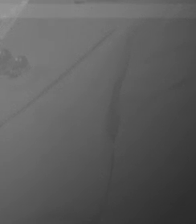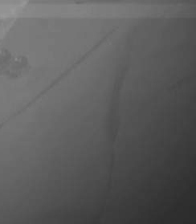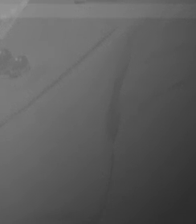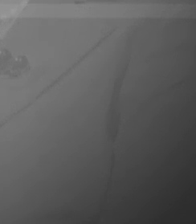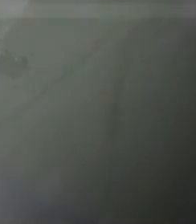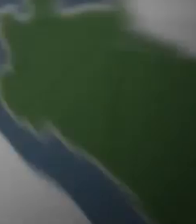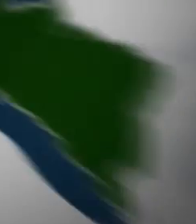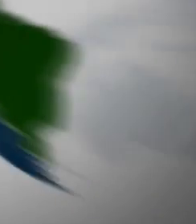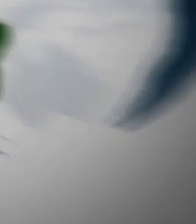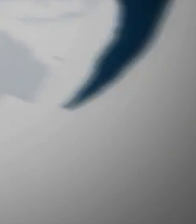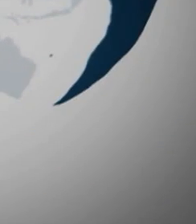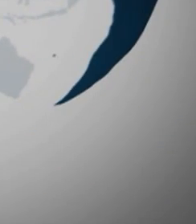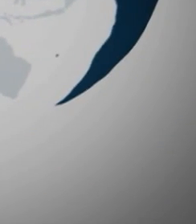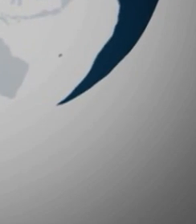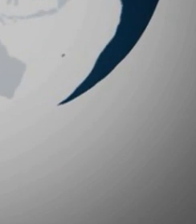Federal